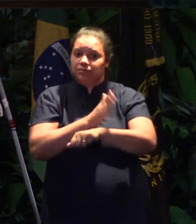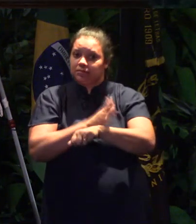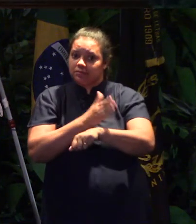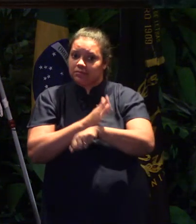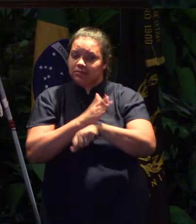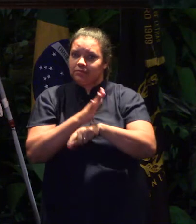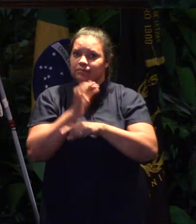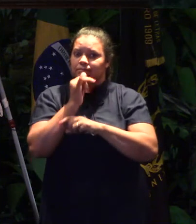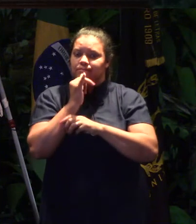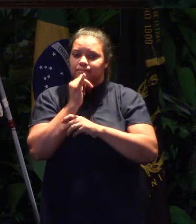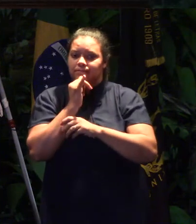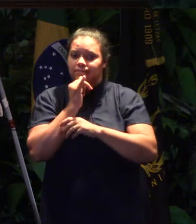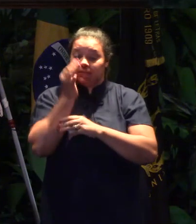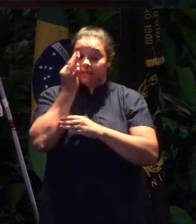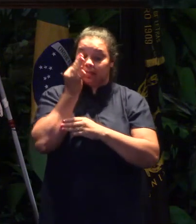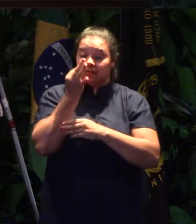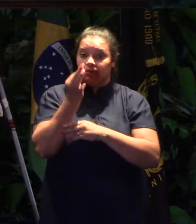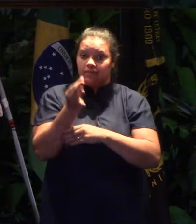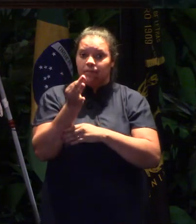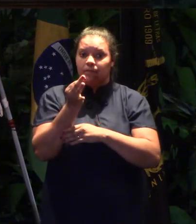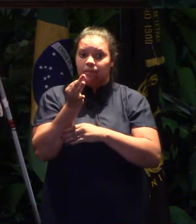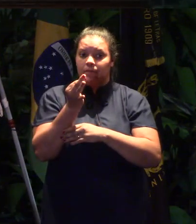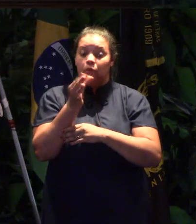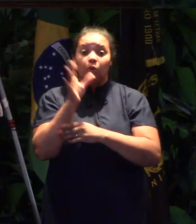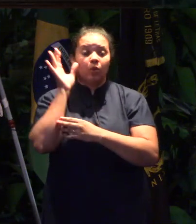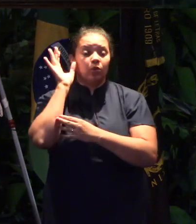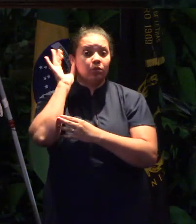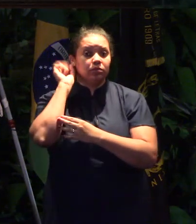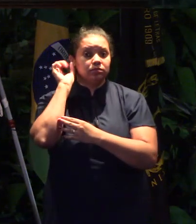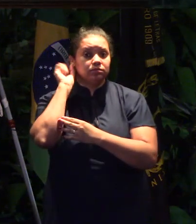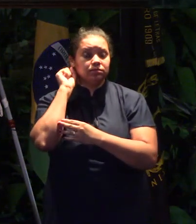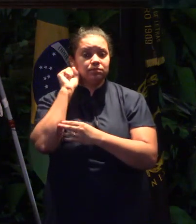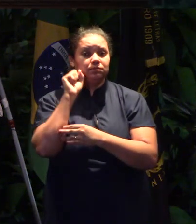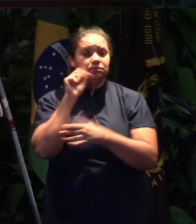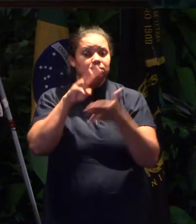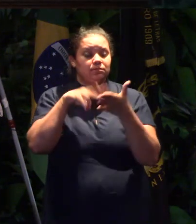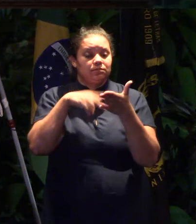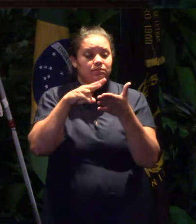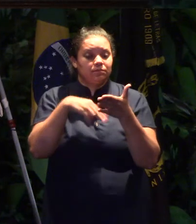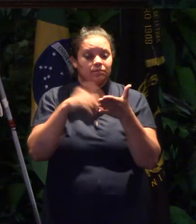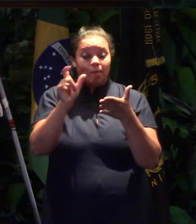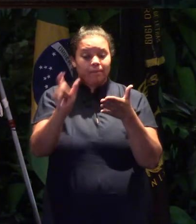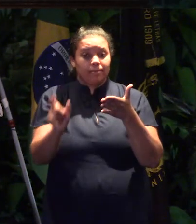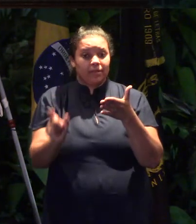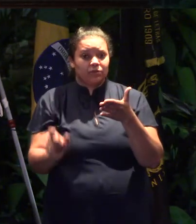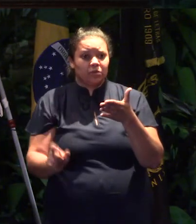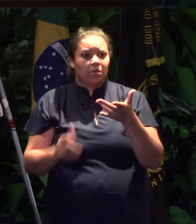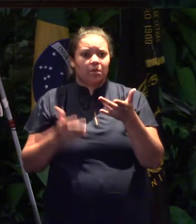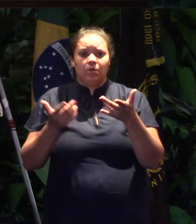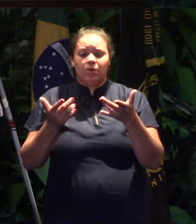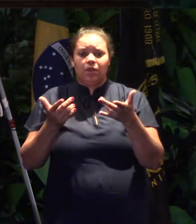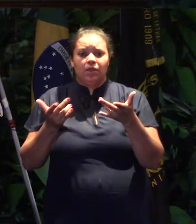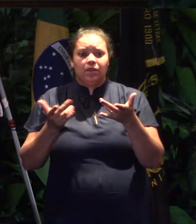outro tipo de atenção. Né? Ouvir um livro, né, lido e por alguém que não está... lido